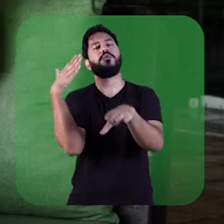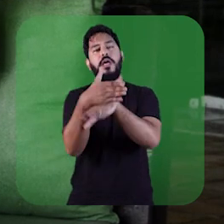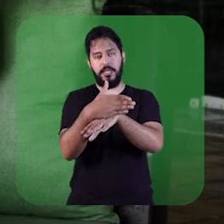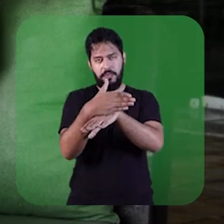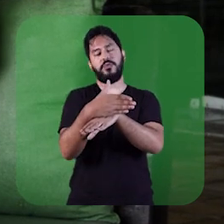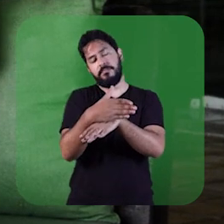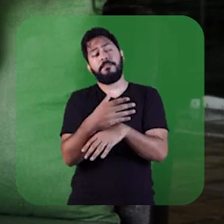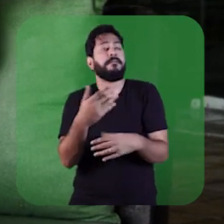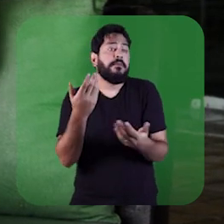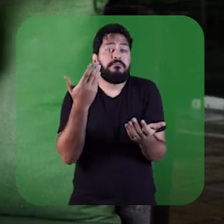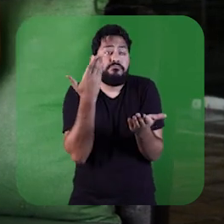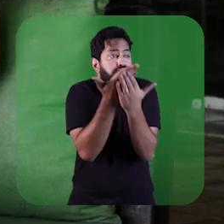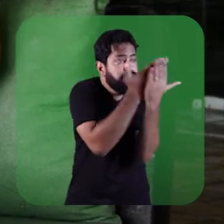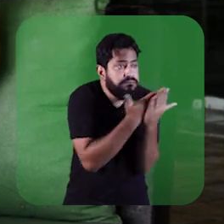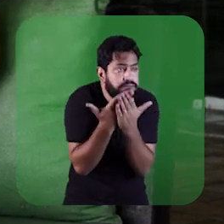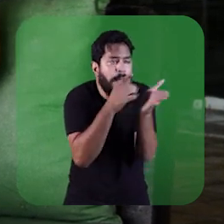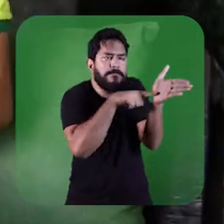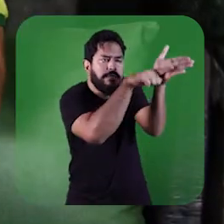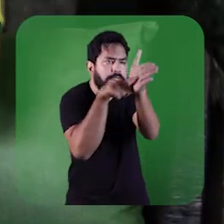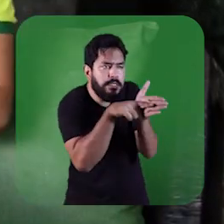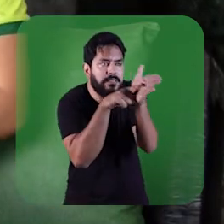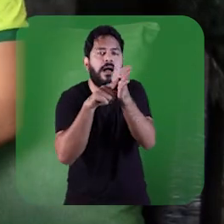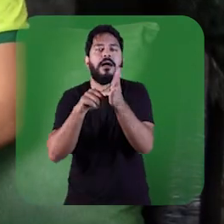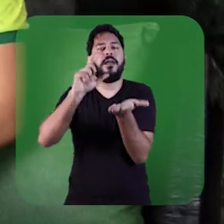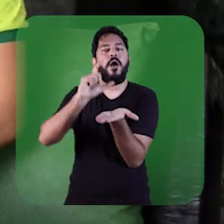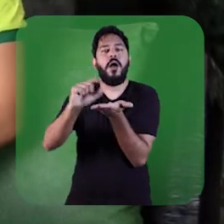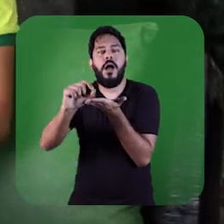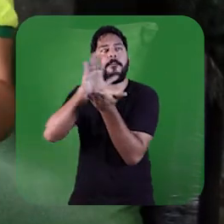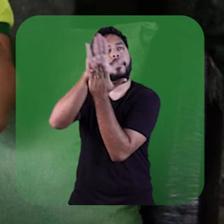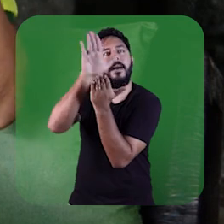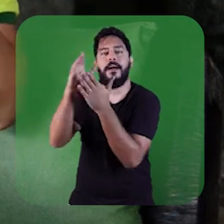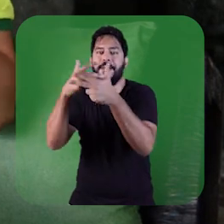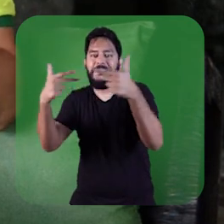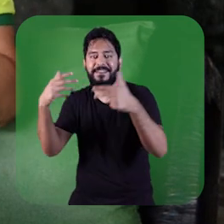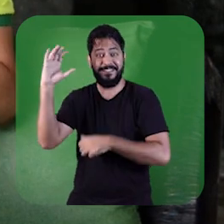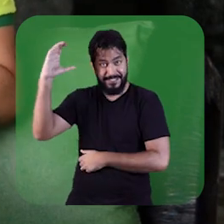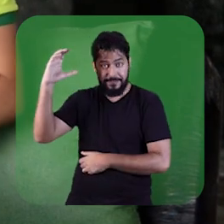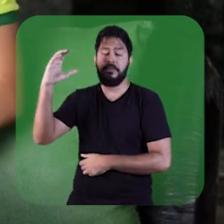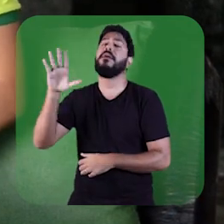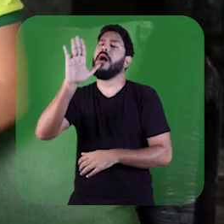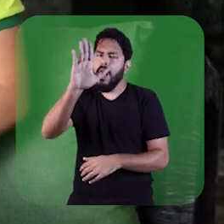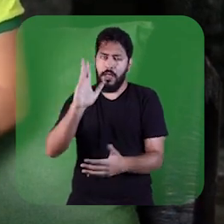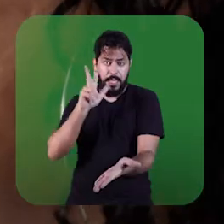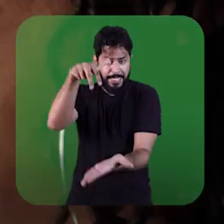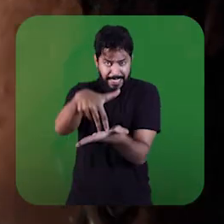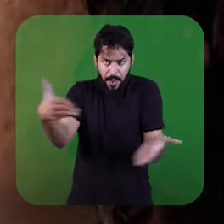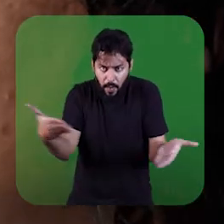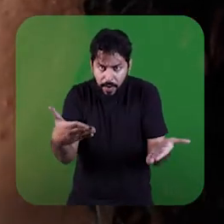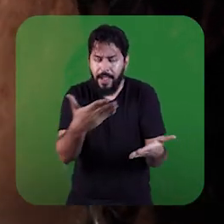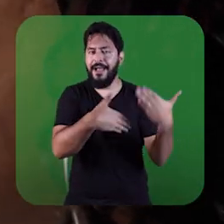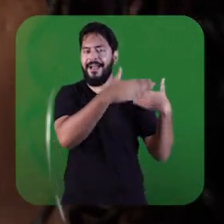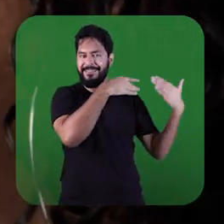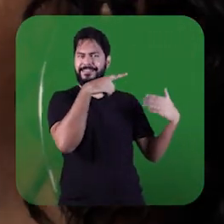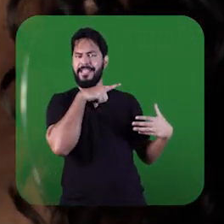construir, né, conhecimento científico. E para eu estar aqui, né, outras pessoas precisaram estar na luta. E o nome,